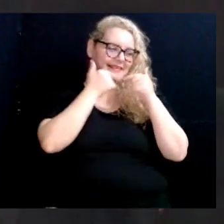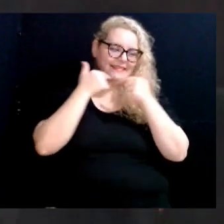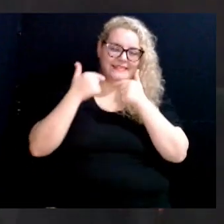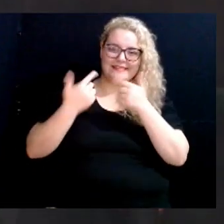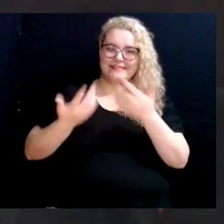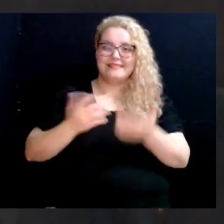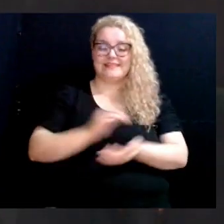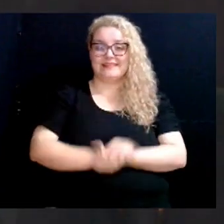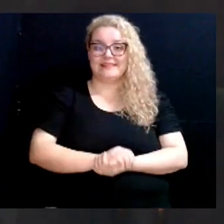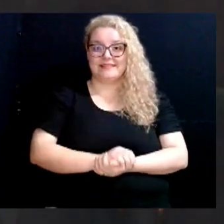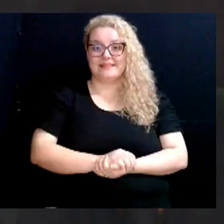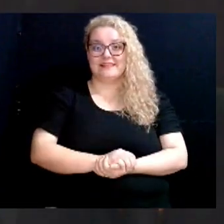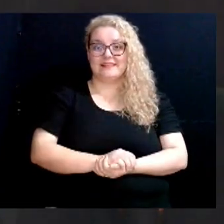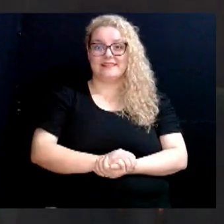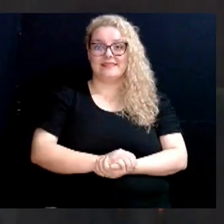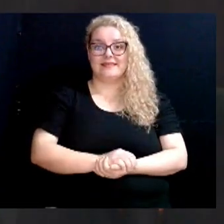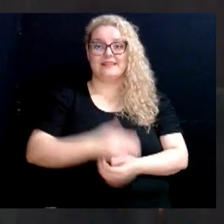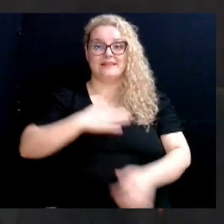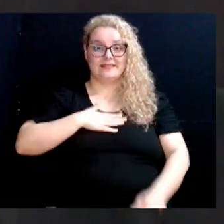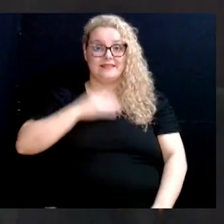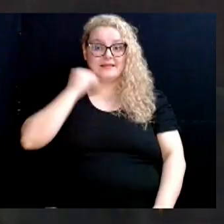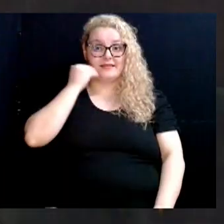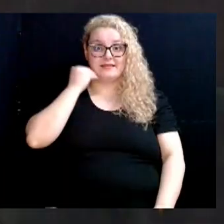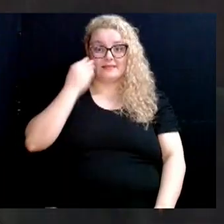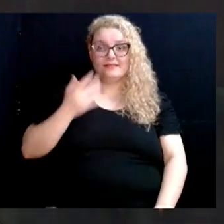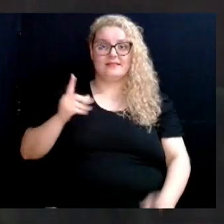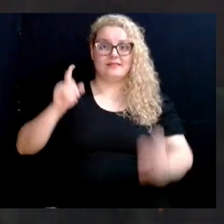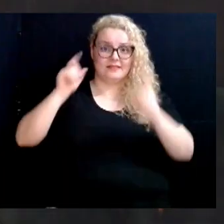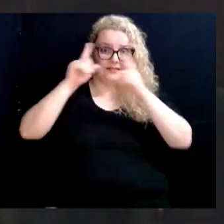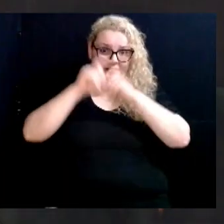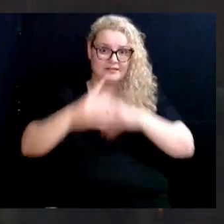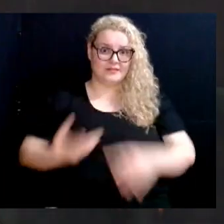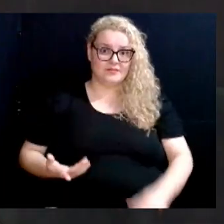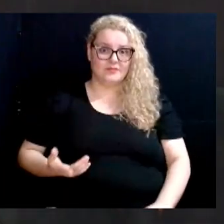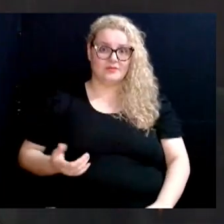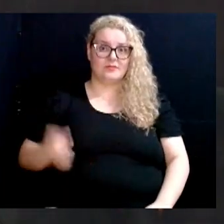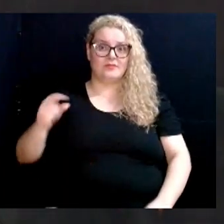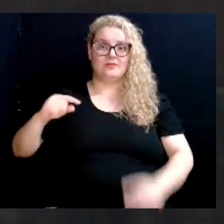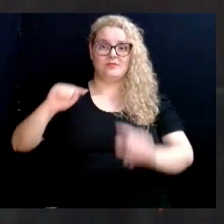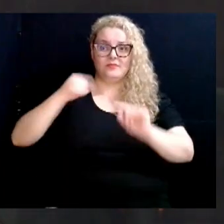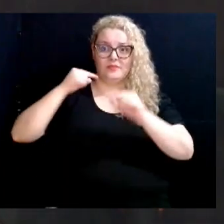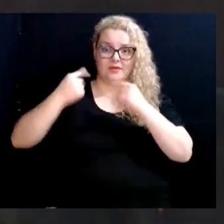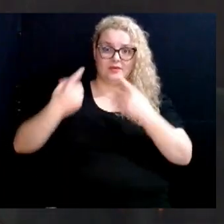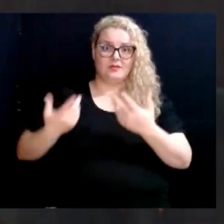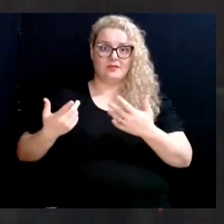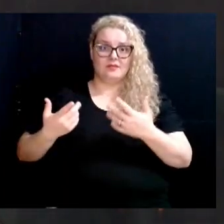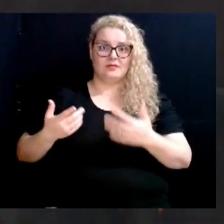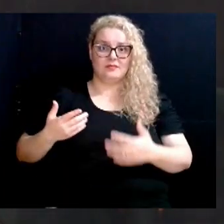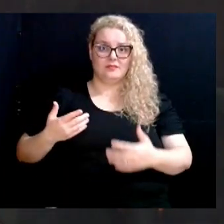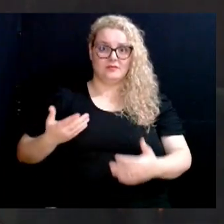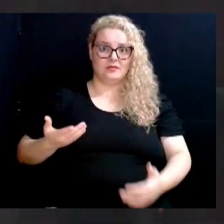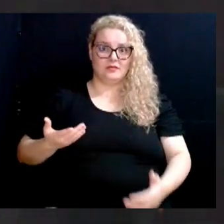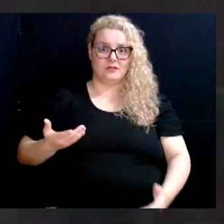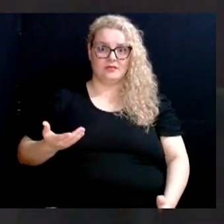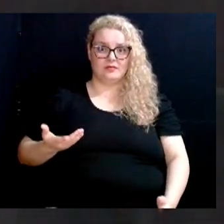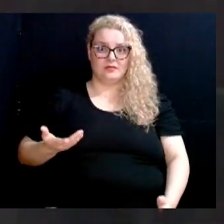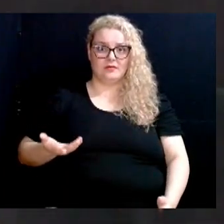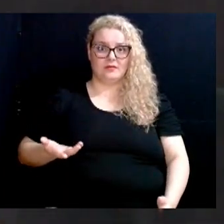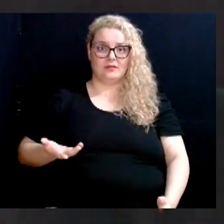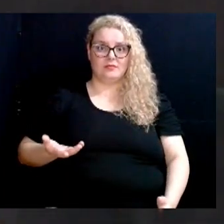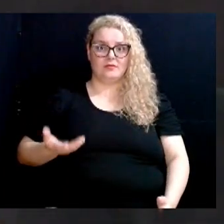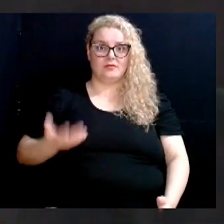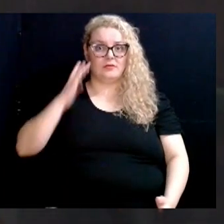Olha, pela minha experiência, é difícil a pessoa te criticar tão assim, na lata. Não sei, assim, o que você